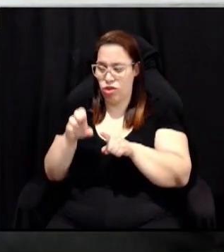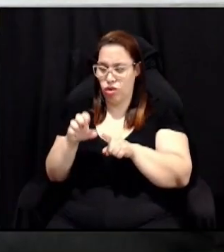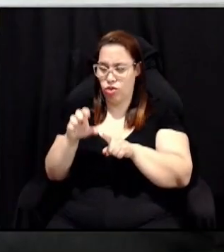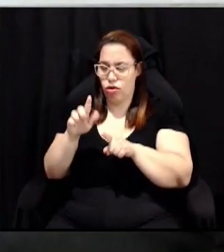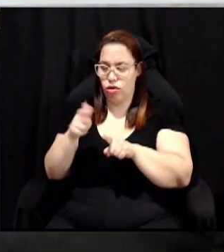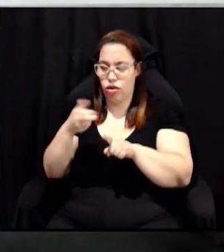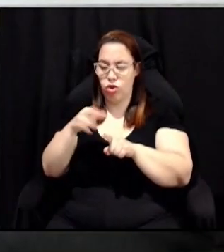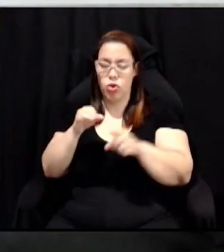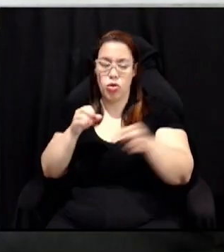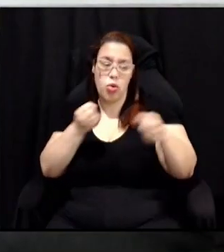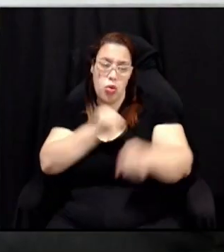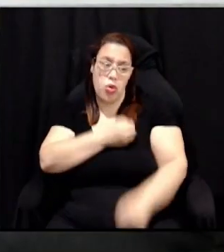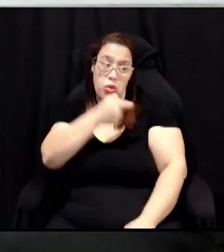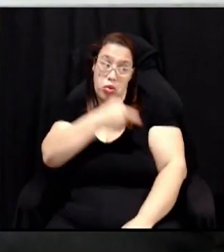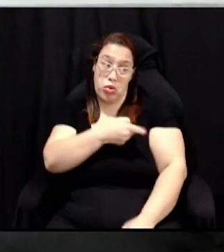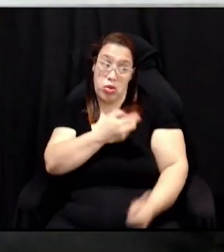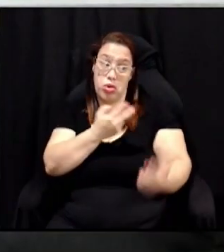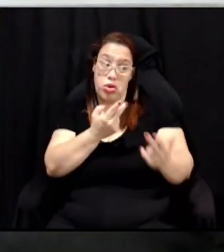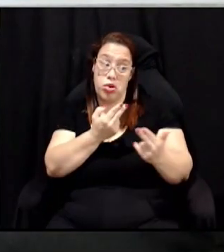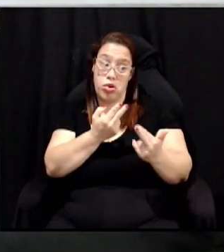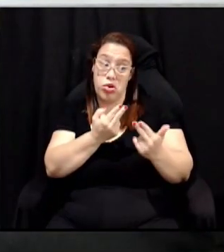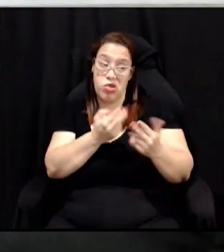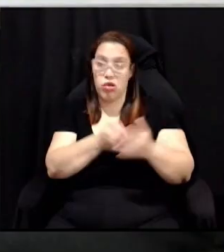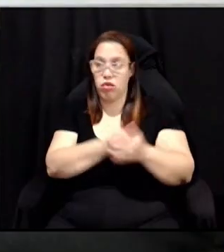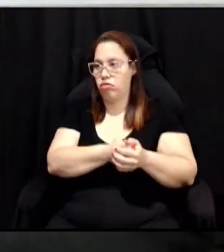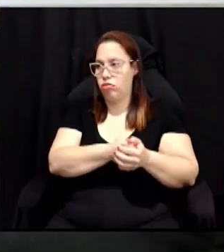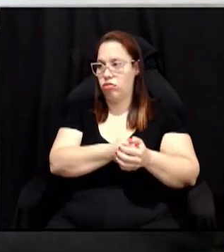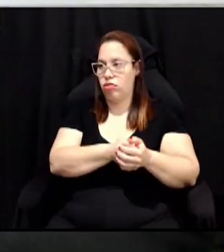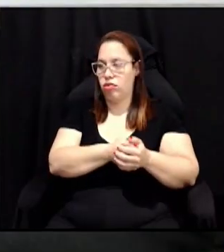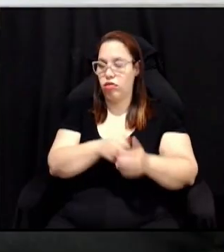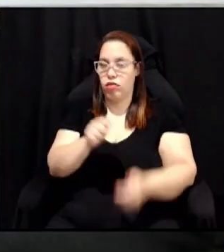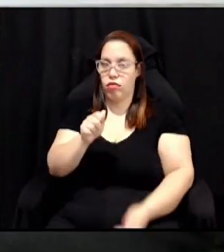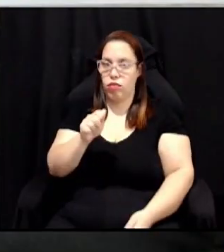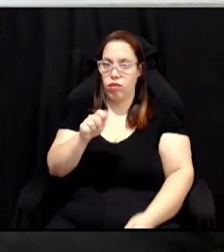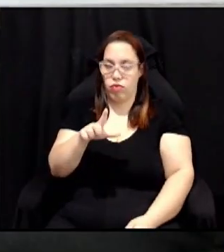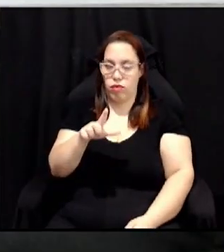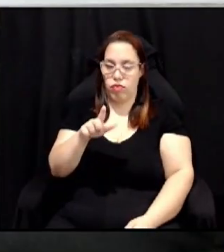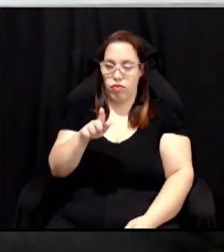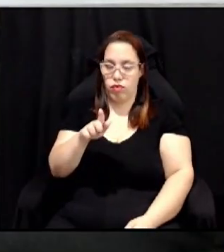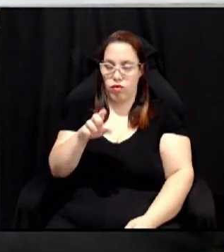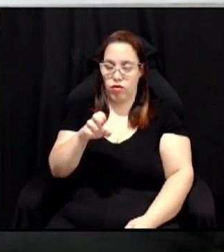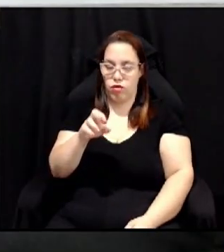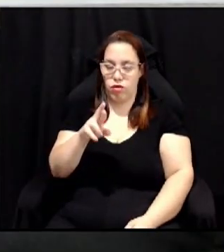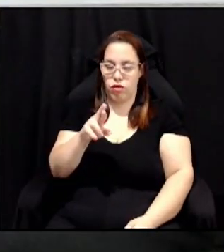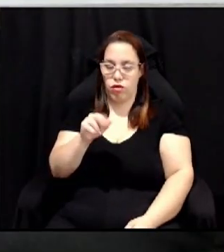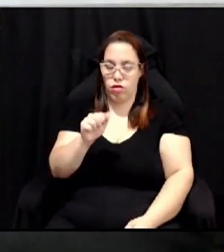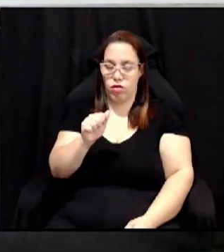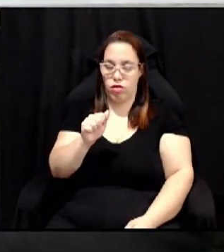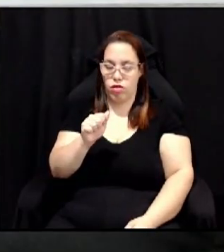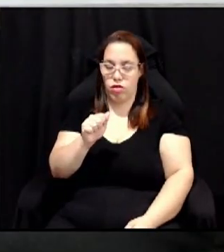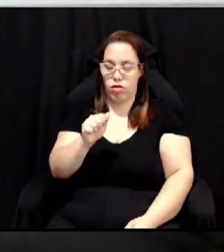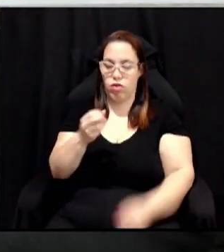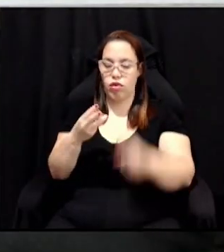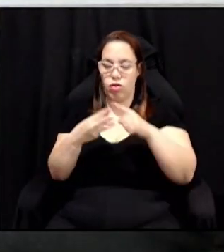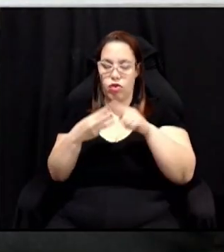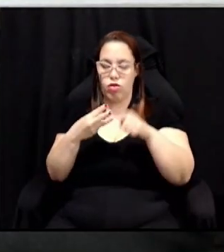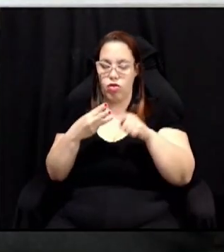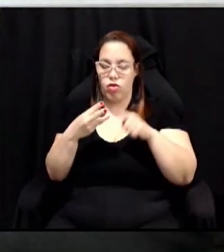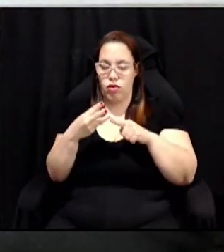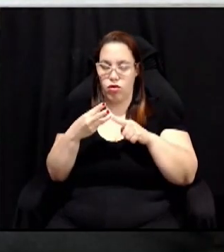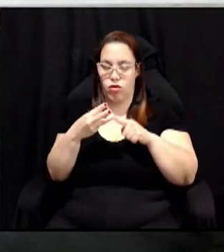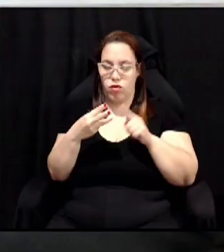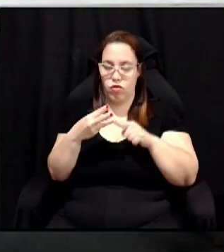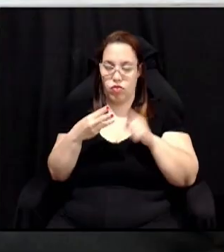do outro lado da igualdade? E além de álgebra, eu também coloco aí como um dos 3 tópicos mais difíceis a